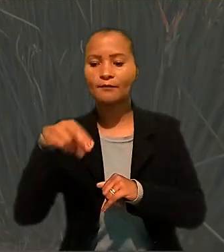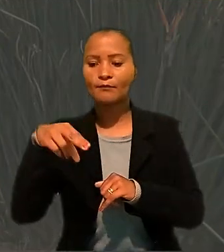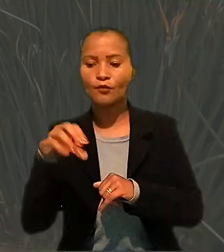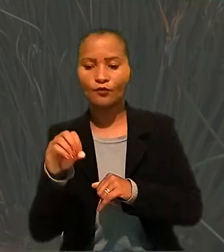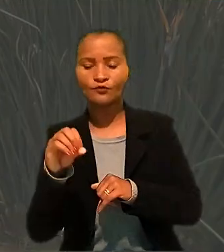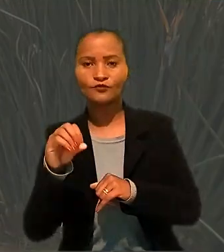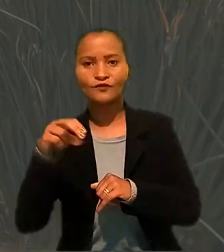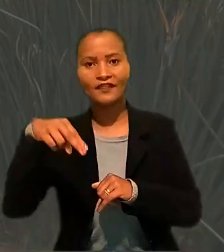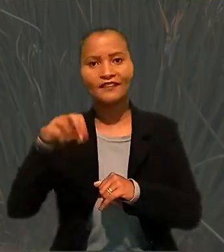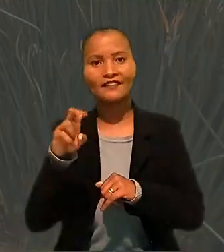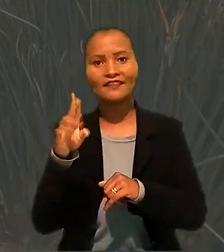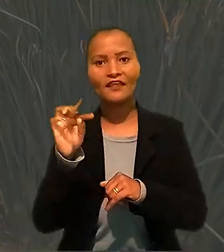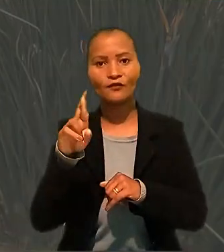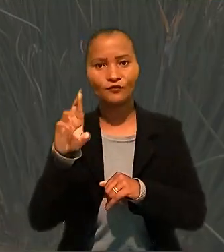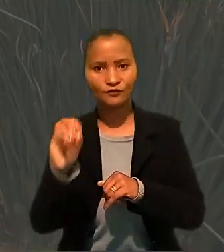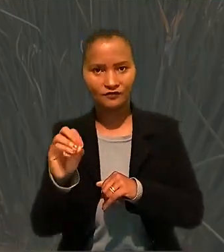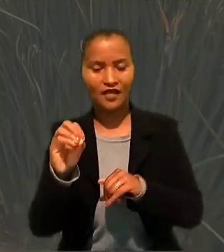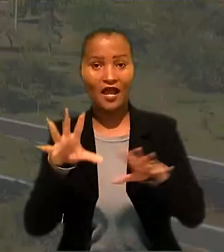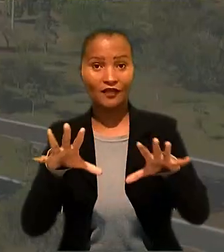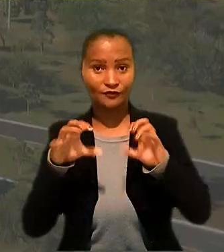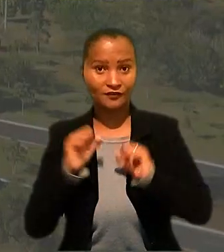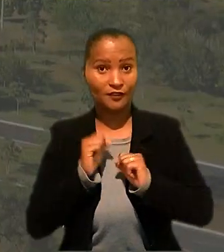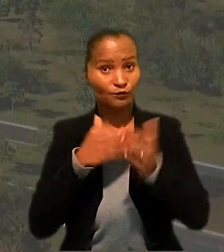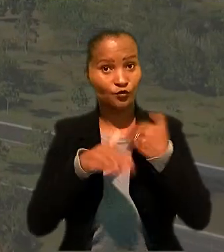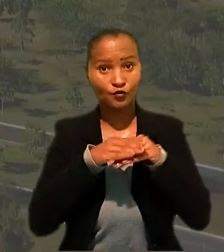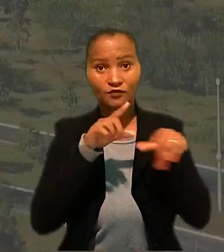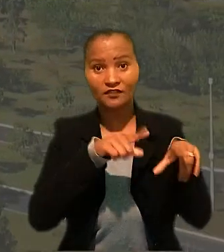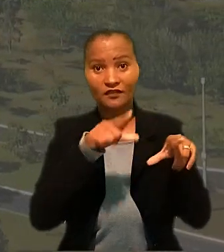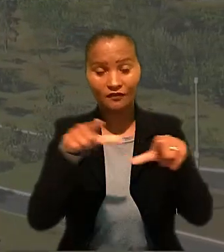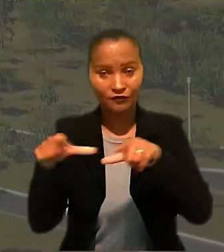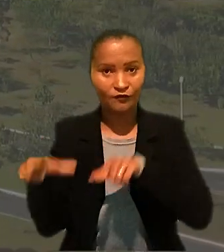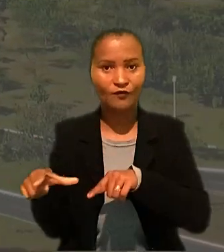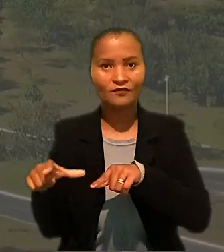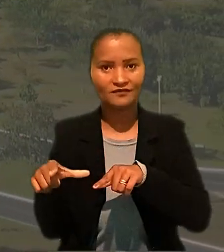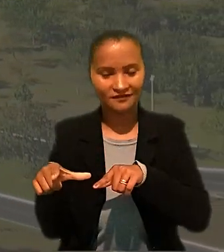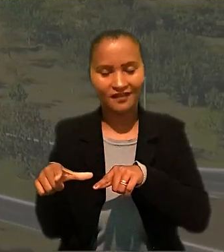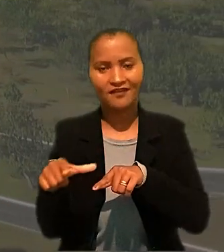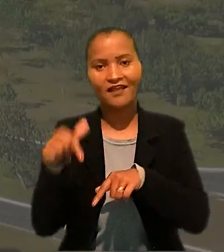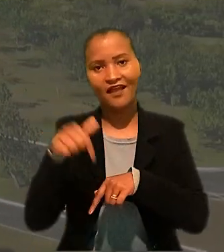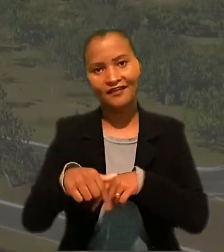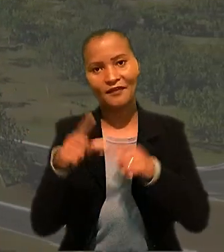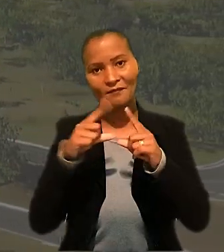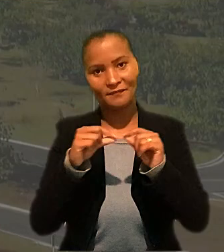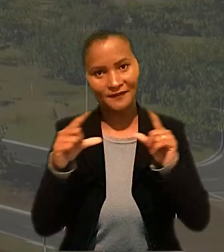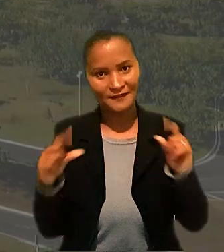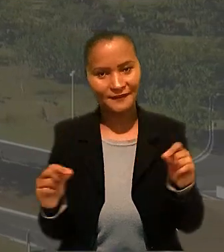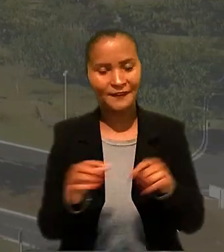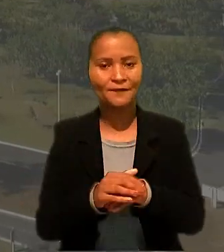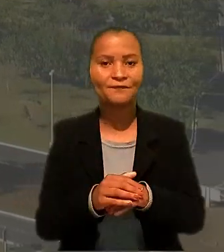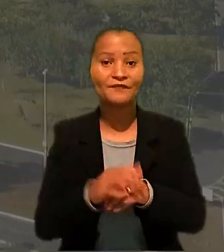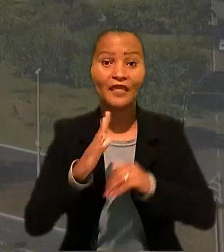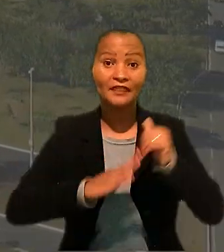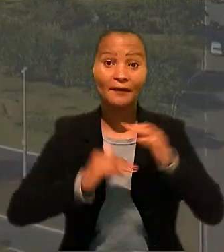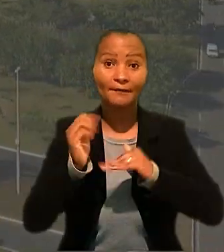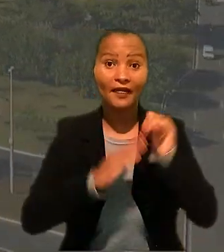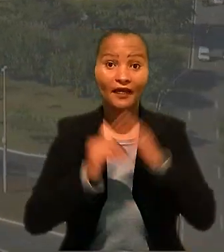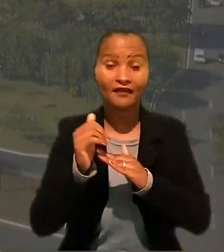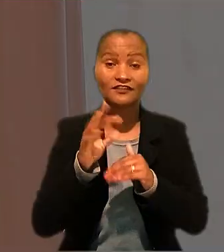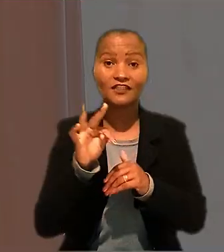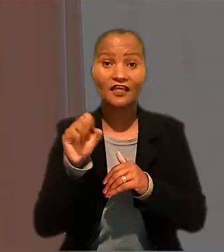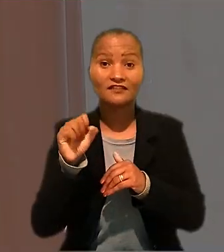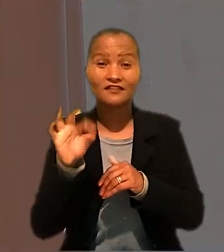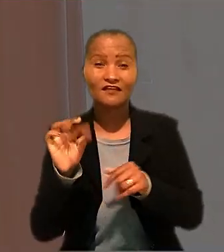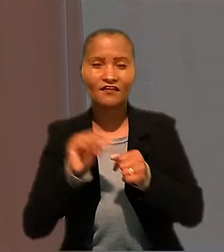que vai ser adotado por todos os setores da sede do TST e do CSJT em Brasília. Na prática, o tribunal vai